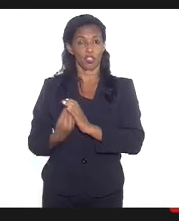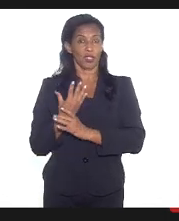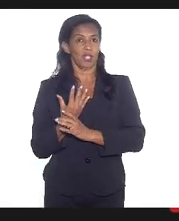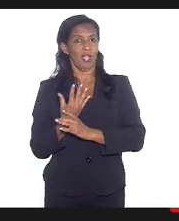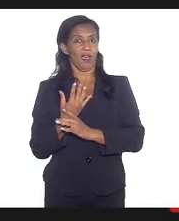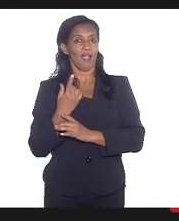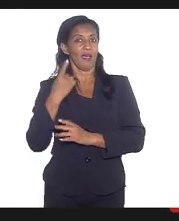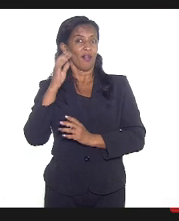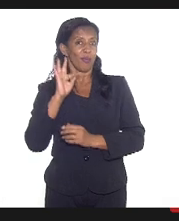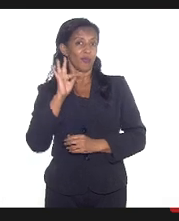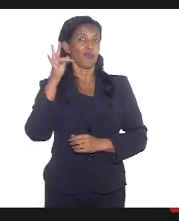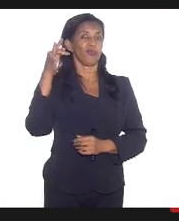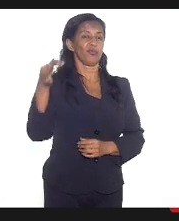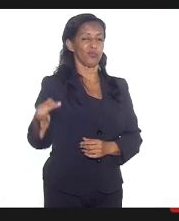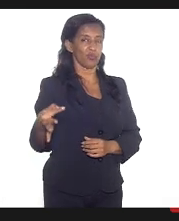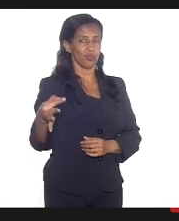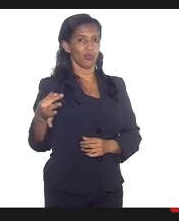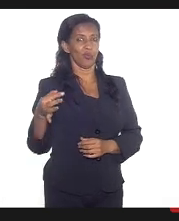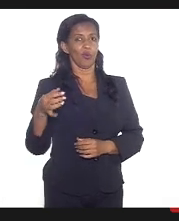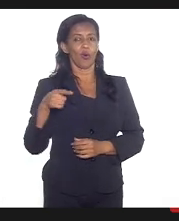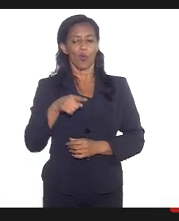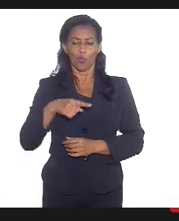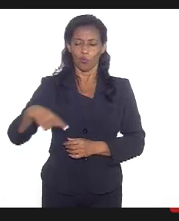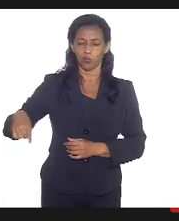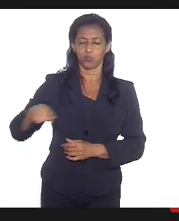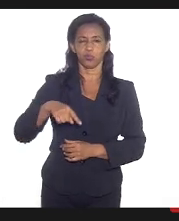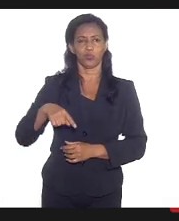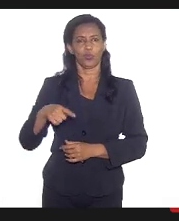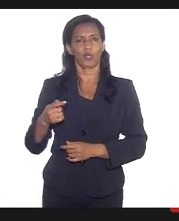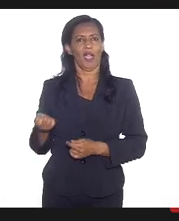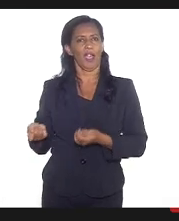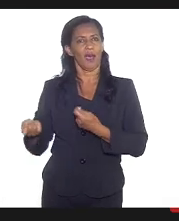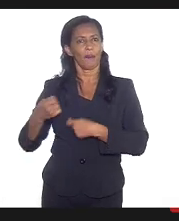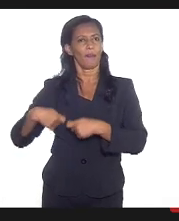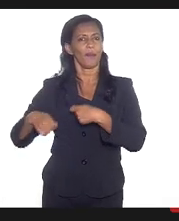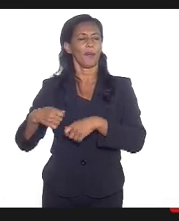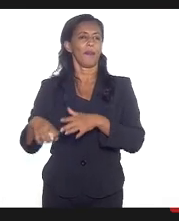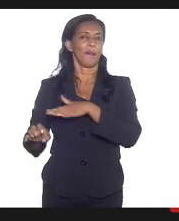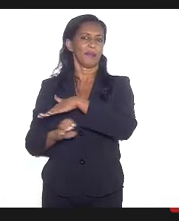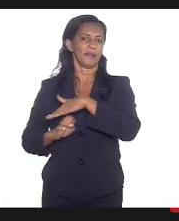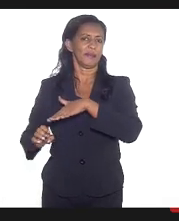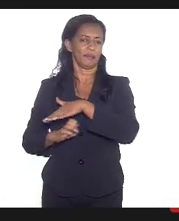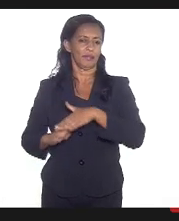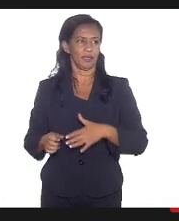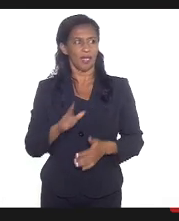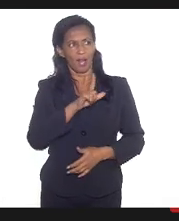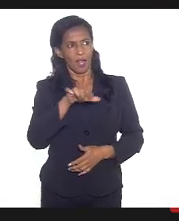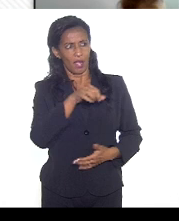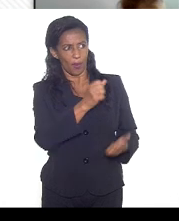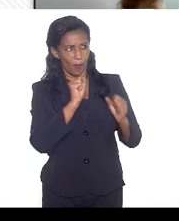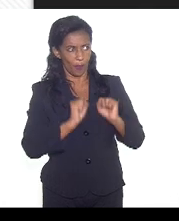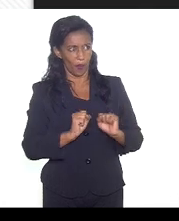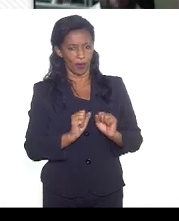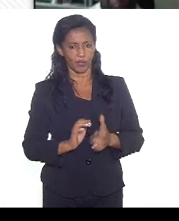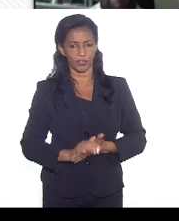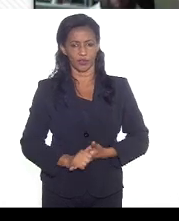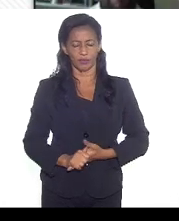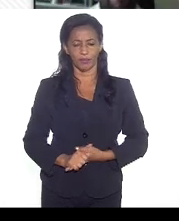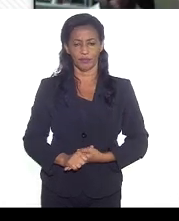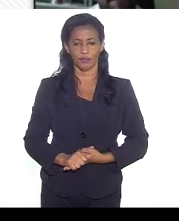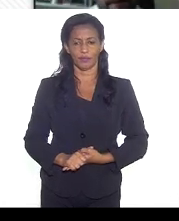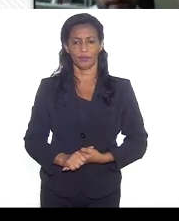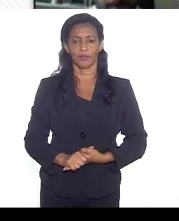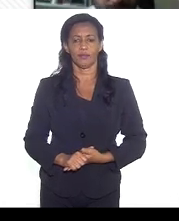para o futuro, principalmente criando um ambiente de negócio mais saudável entre as empresas. Léo, você pode? Claro, obrigado,